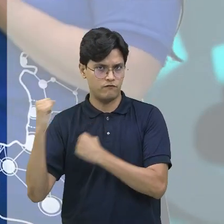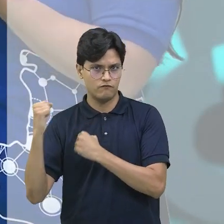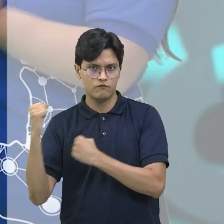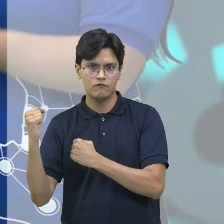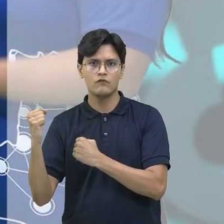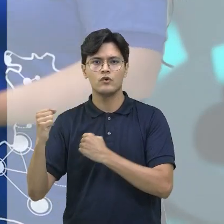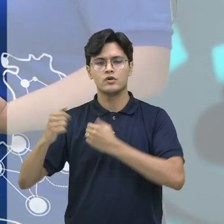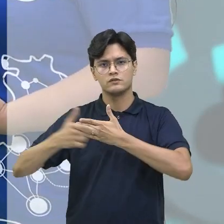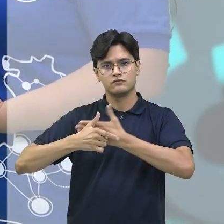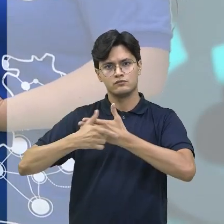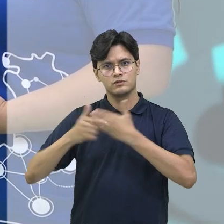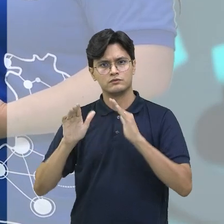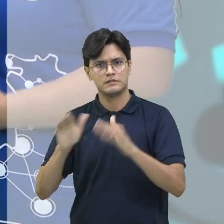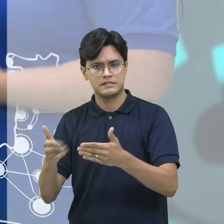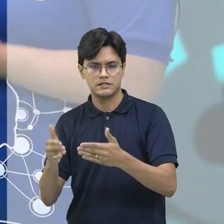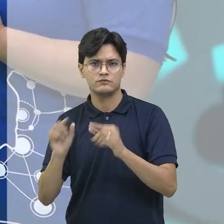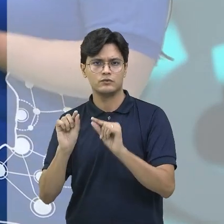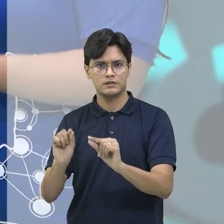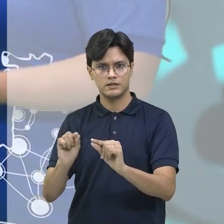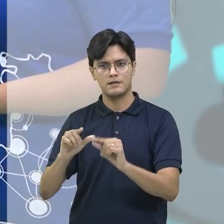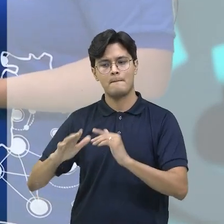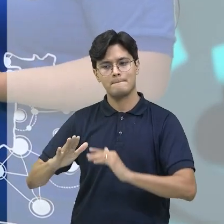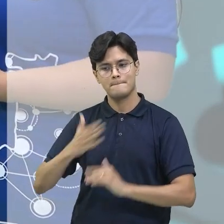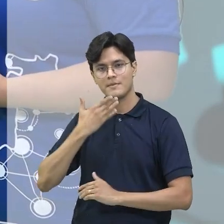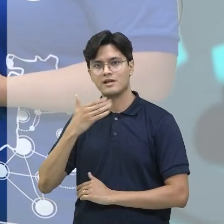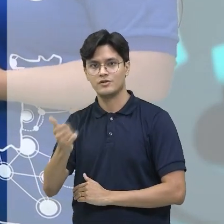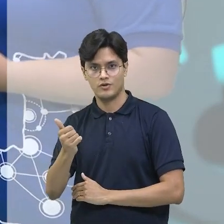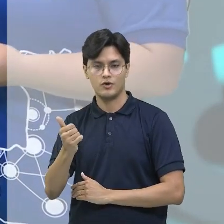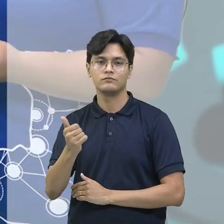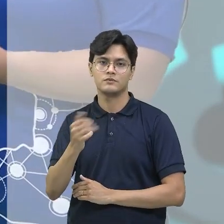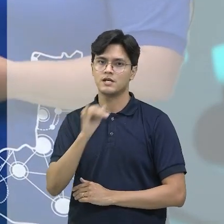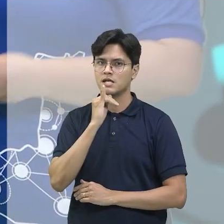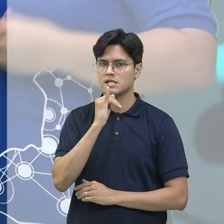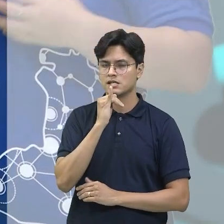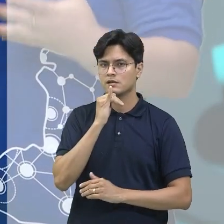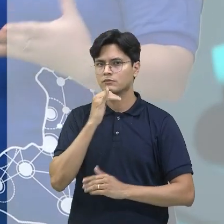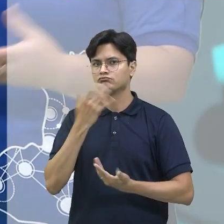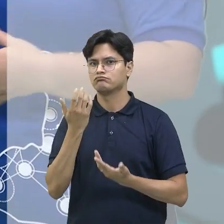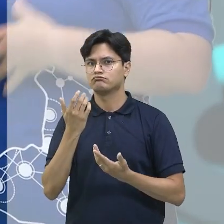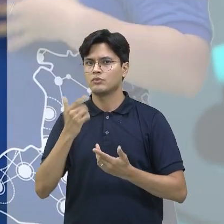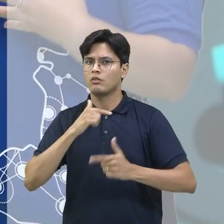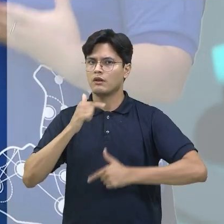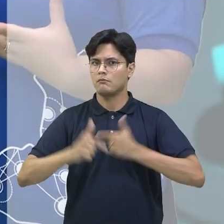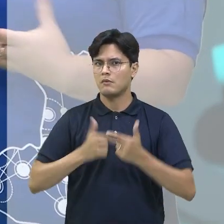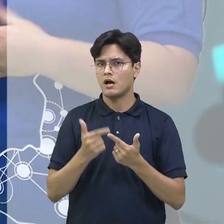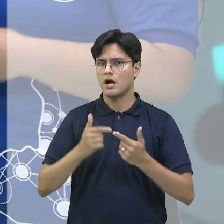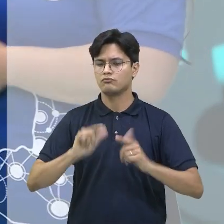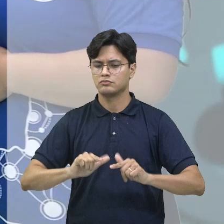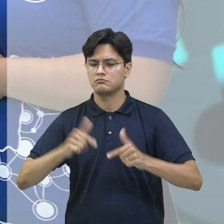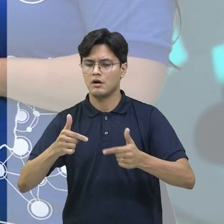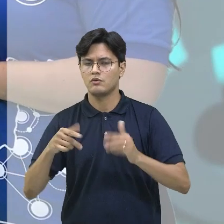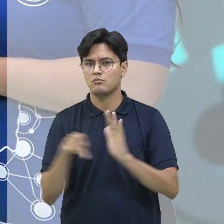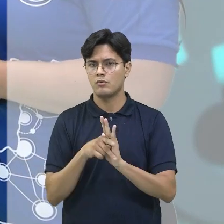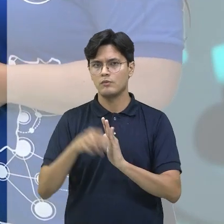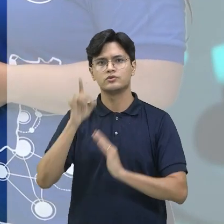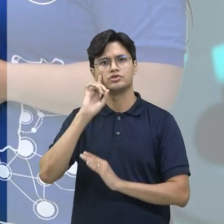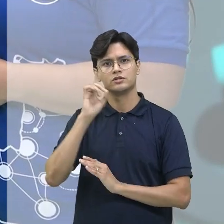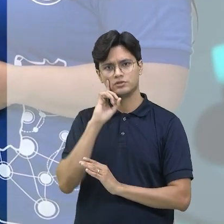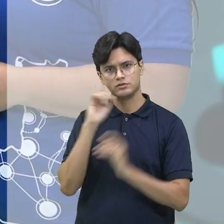você consegue fazer ali as atividades do dia a dia de forma mais plena, mais tranquila, tá